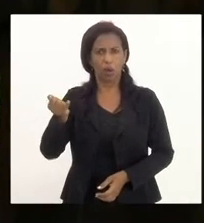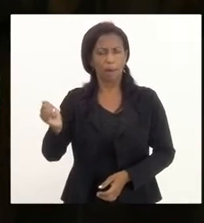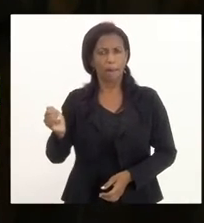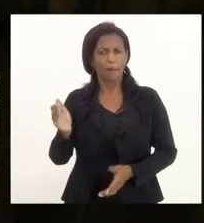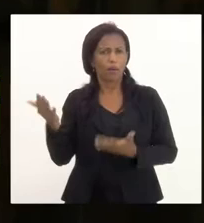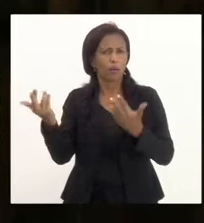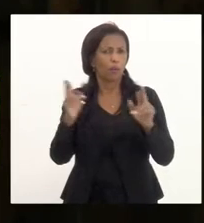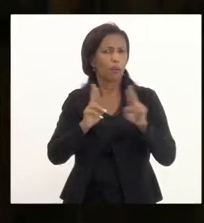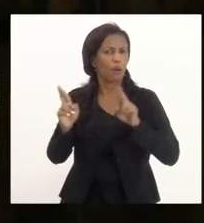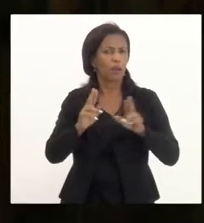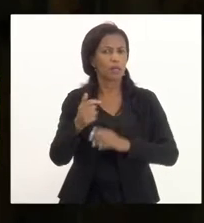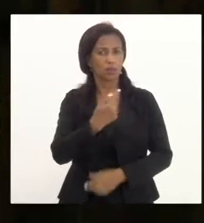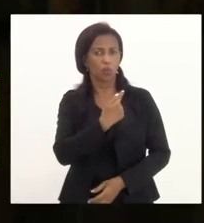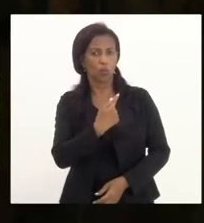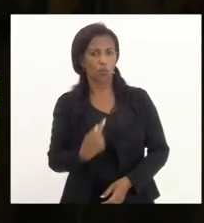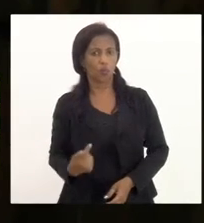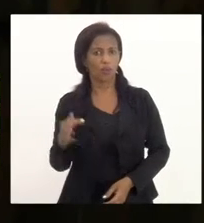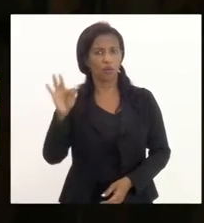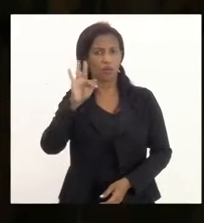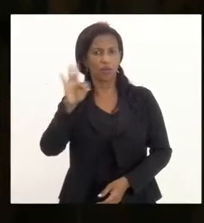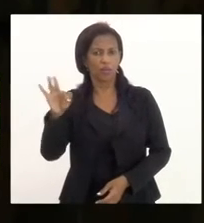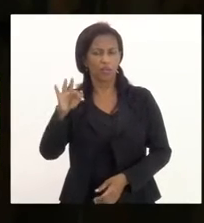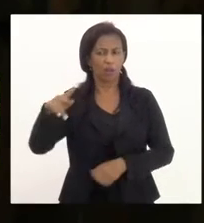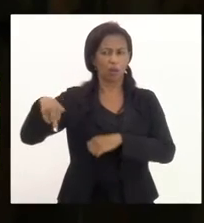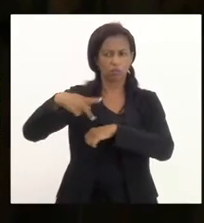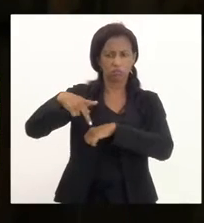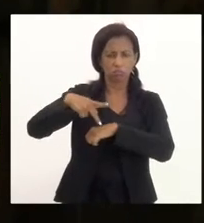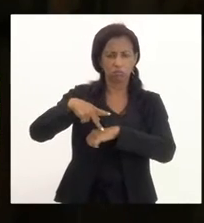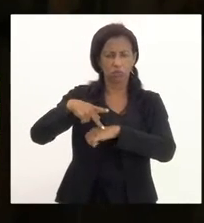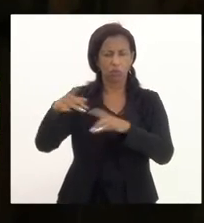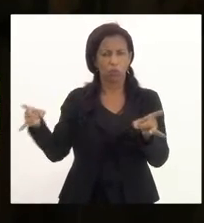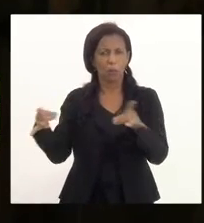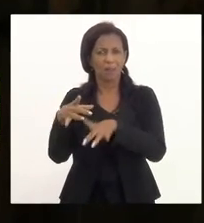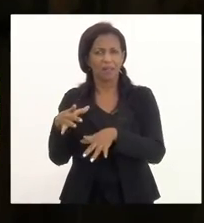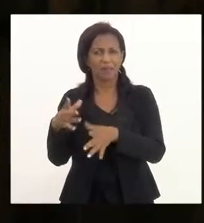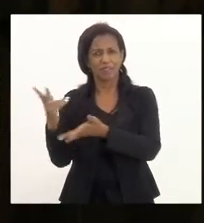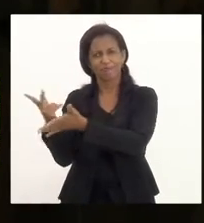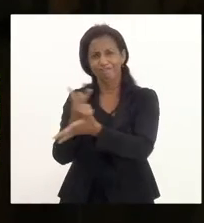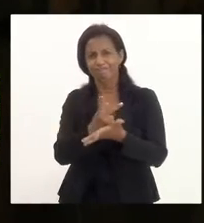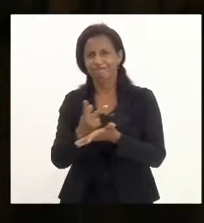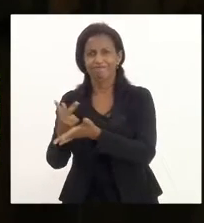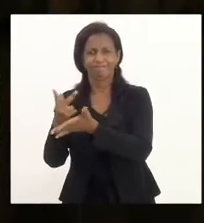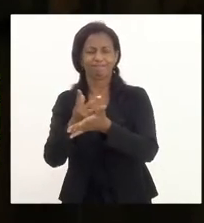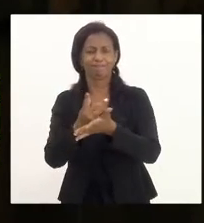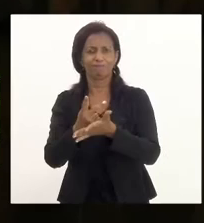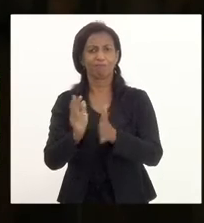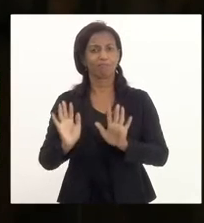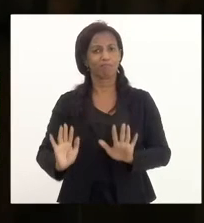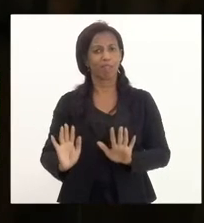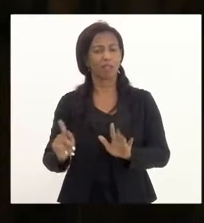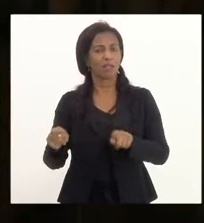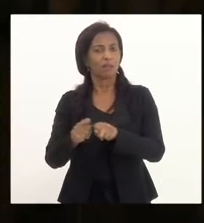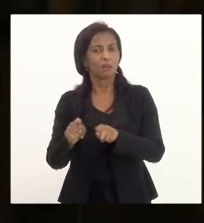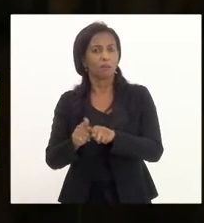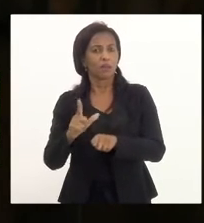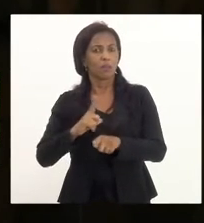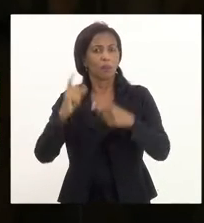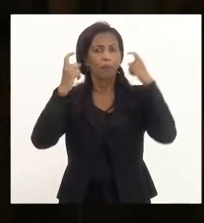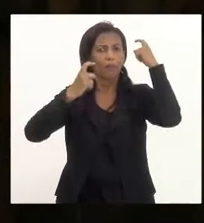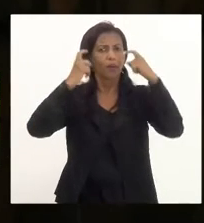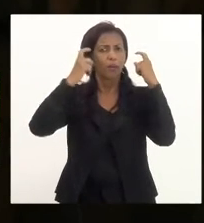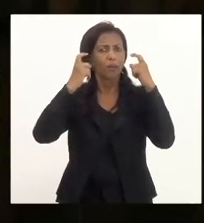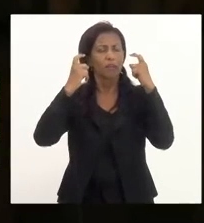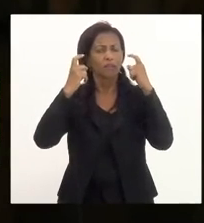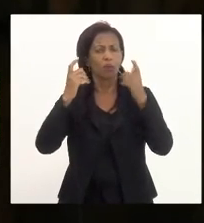não na relação entre o governo federal com o ente subnacional nos parece completamente inadequado é mais além disso a gente tem uma preocupação